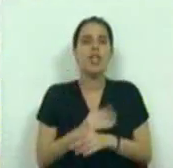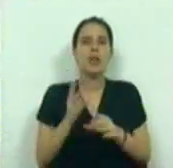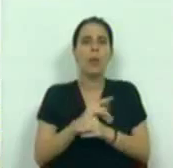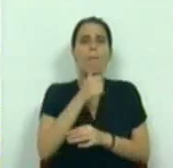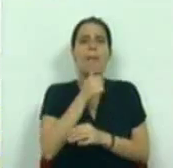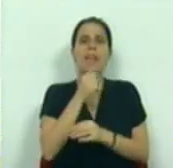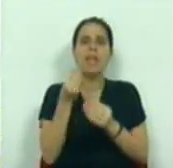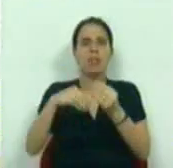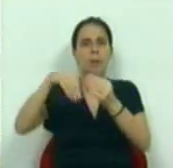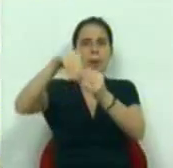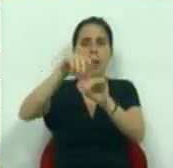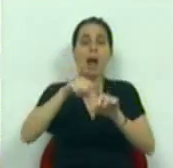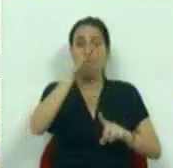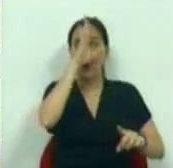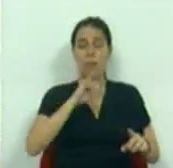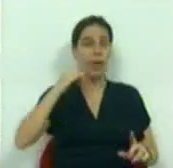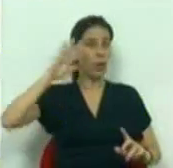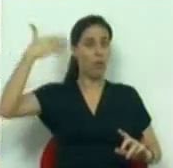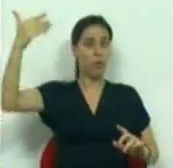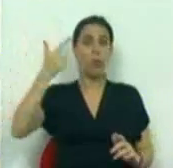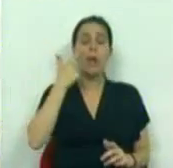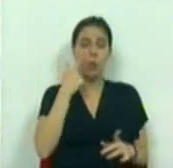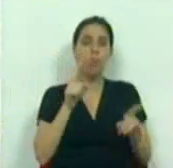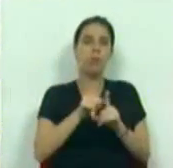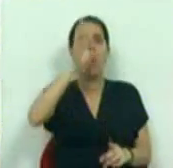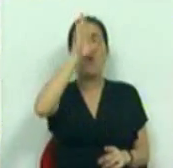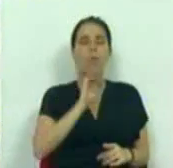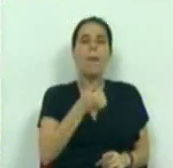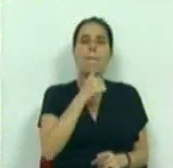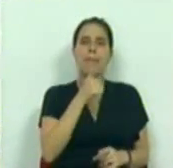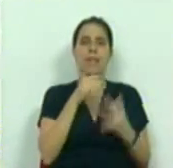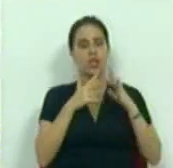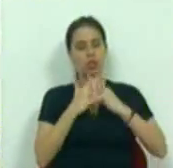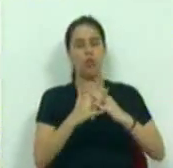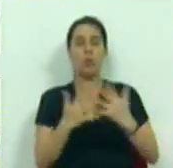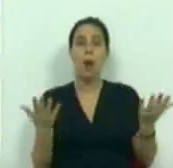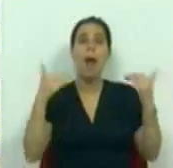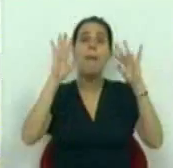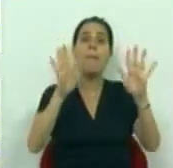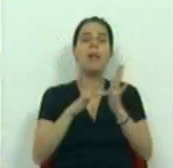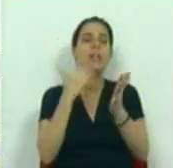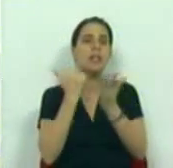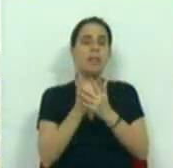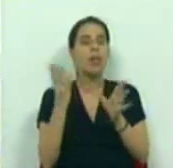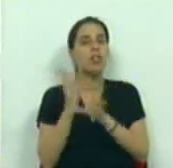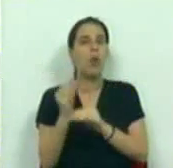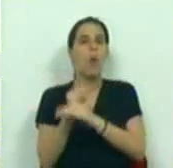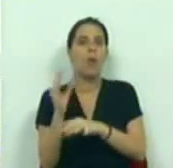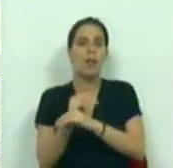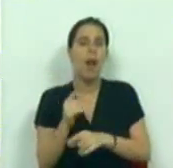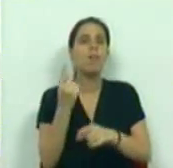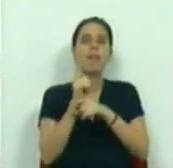extraordinárias. Este governo será conhecido no futuro pelo governo das medidas estruturais, mas sempre extraordinárias. De